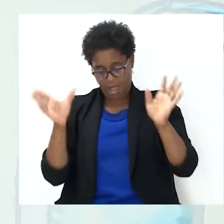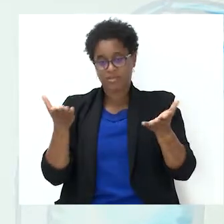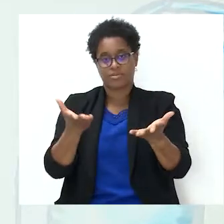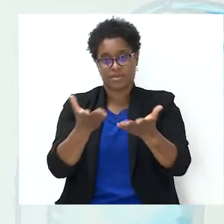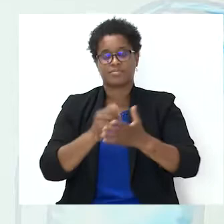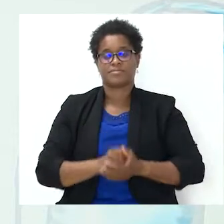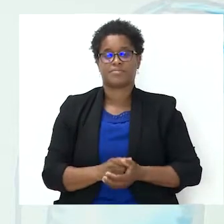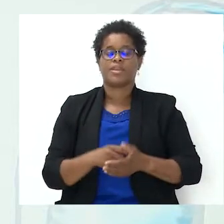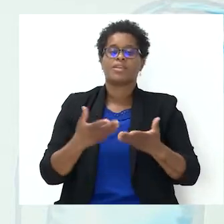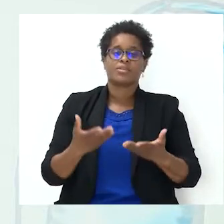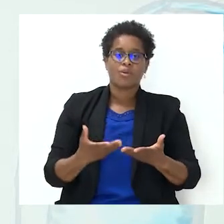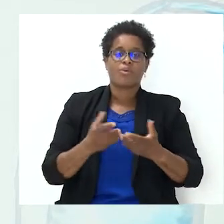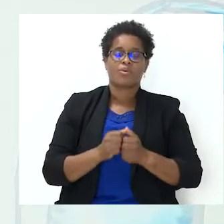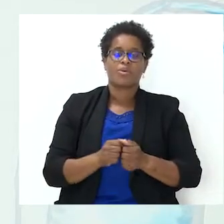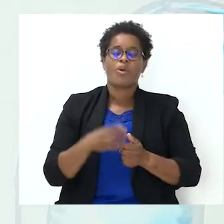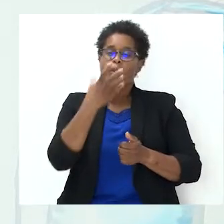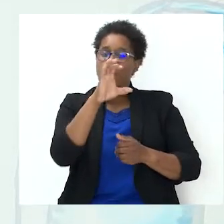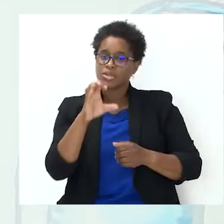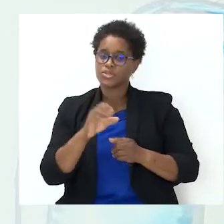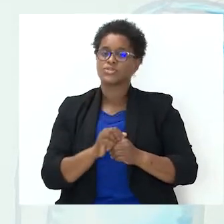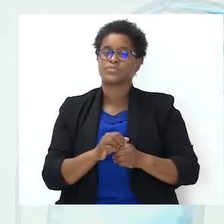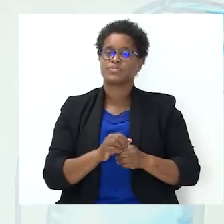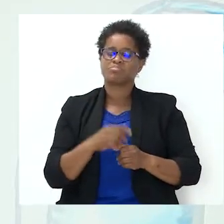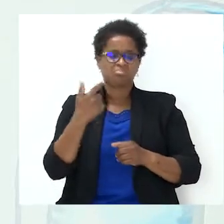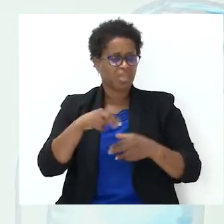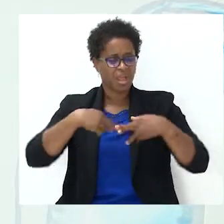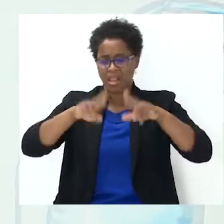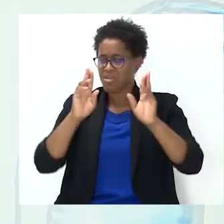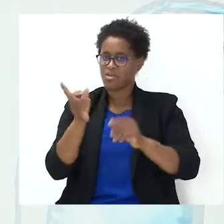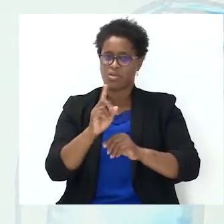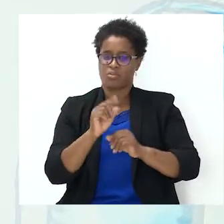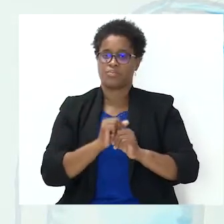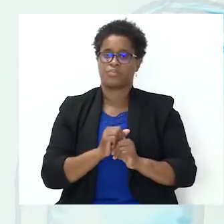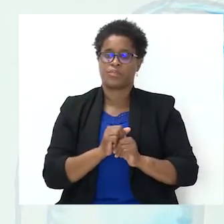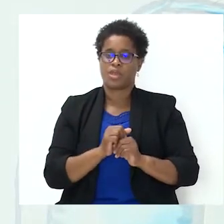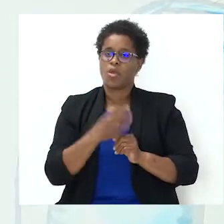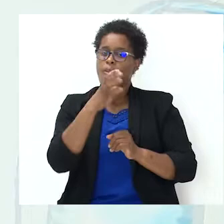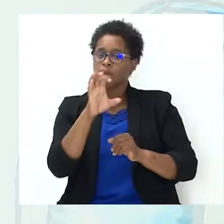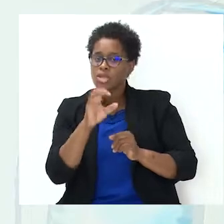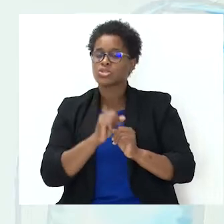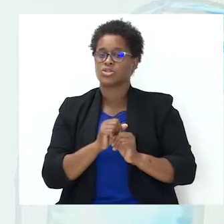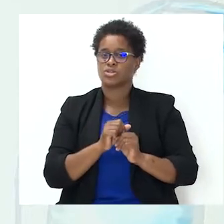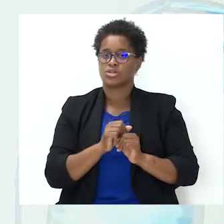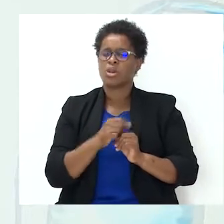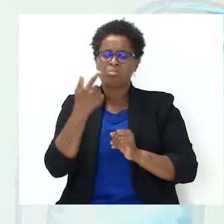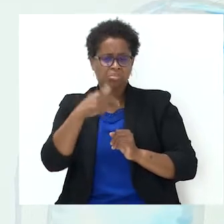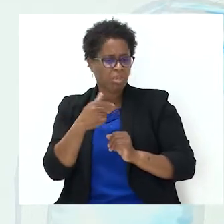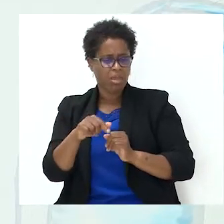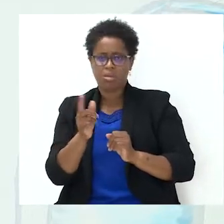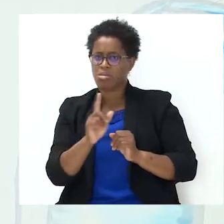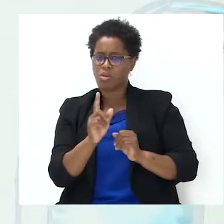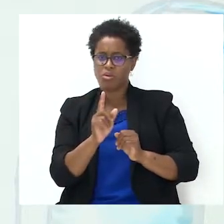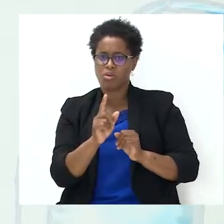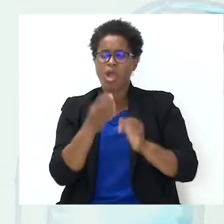é? Portanto, o país não era livre. O país não possuía